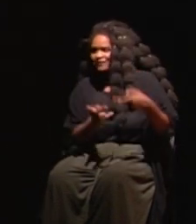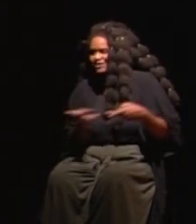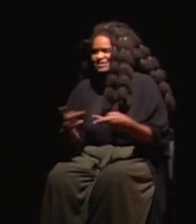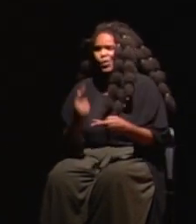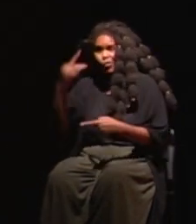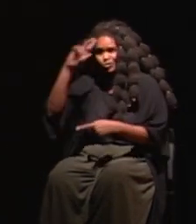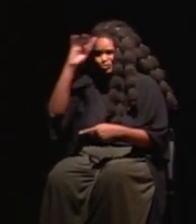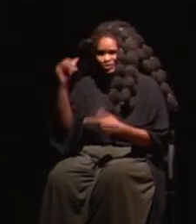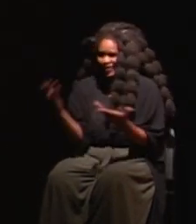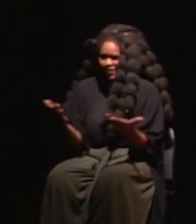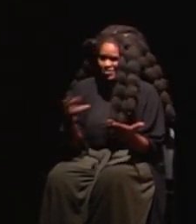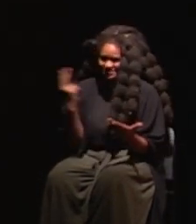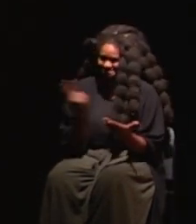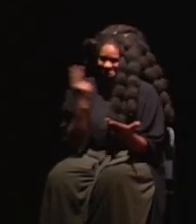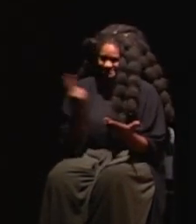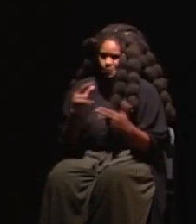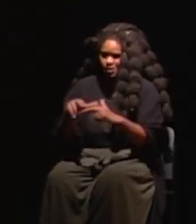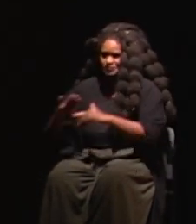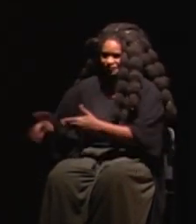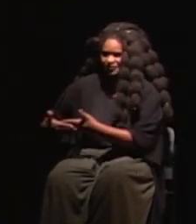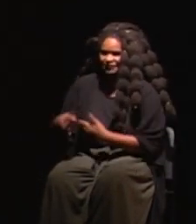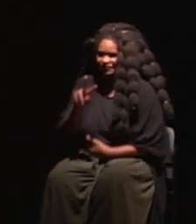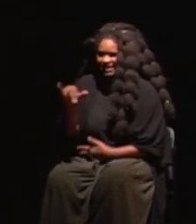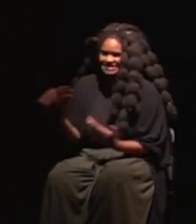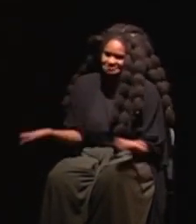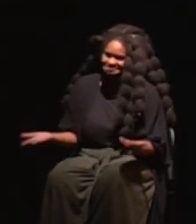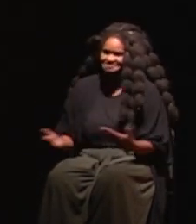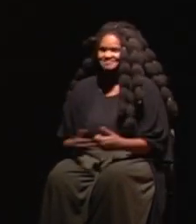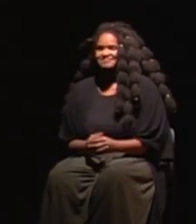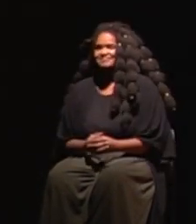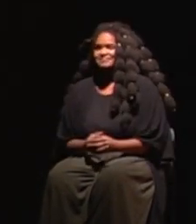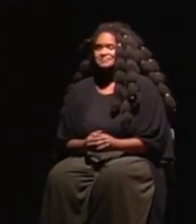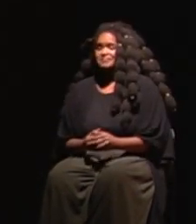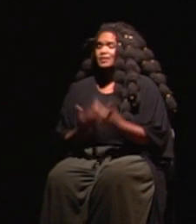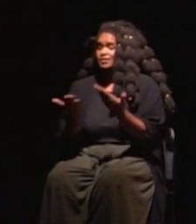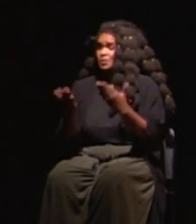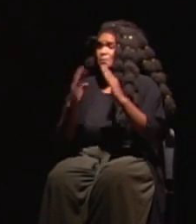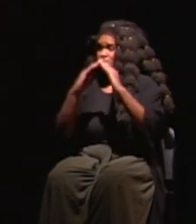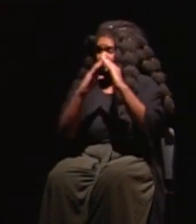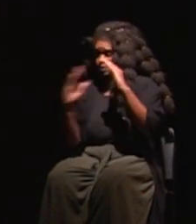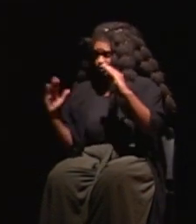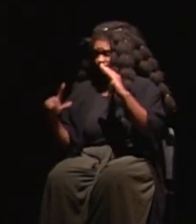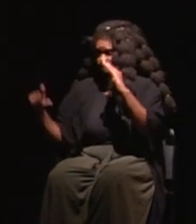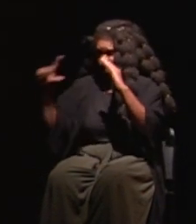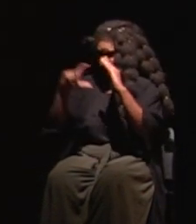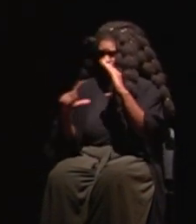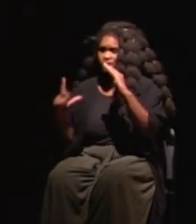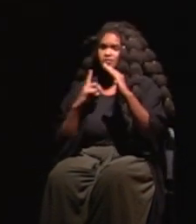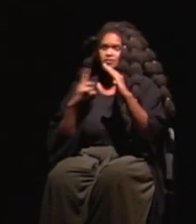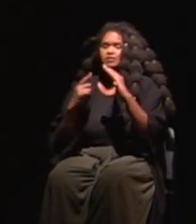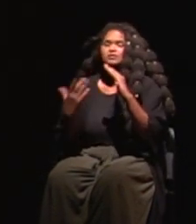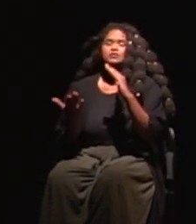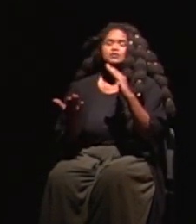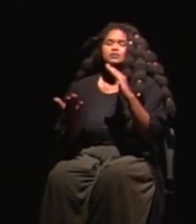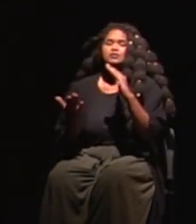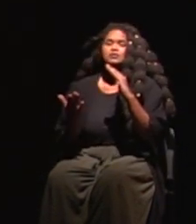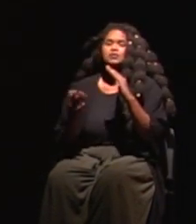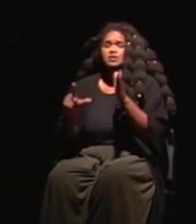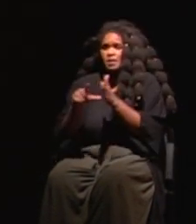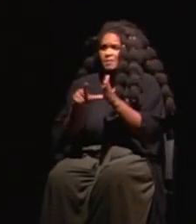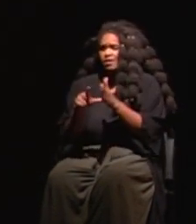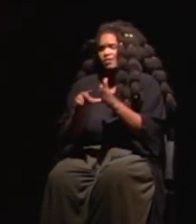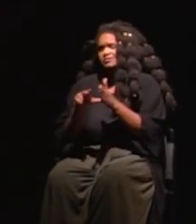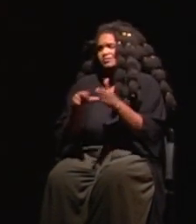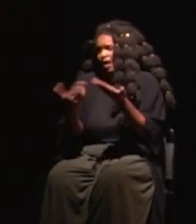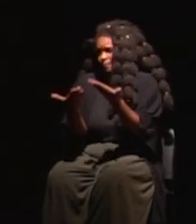dia, né, porque agora já em breve vai fechar. E aqui na biblioteca de fotografia, quando o MS abriu em São